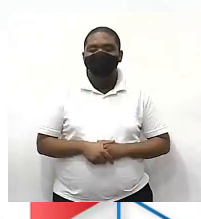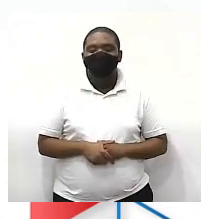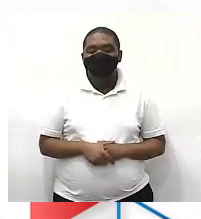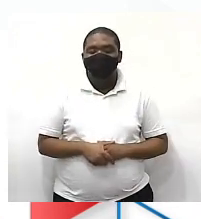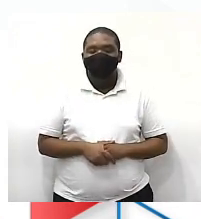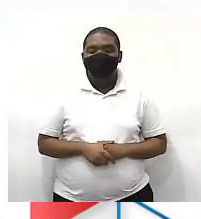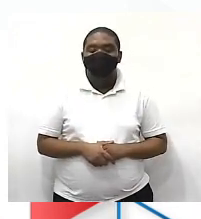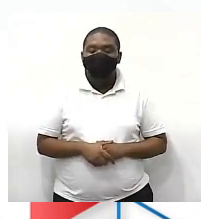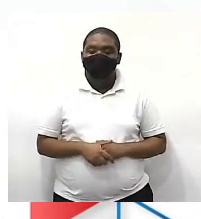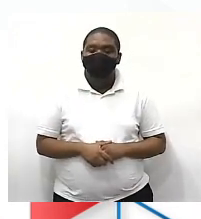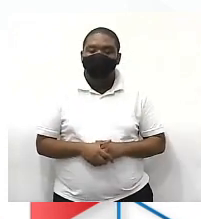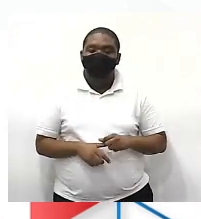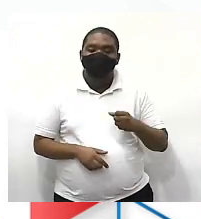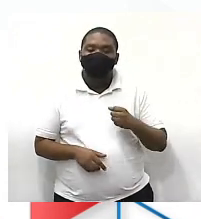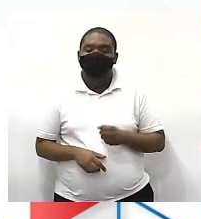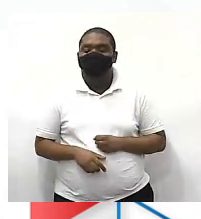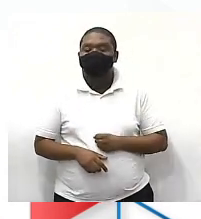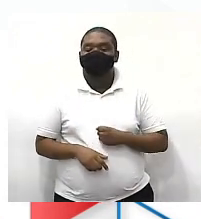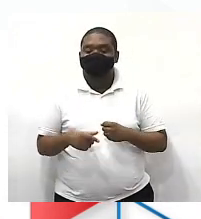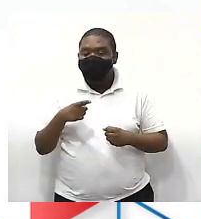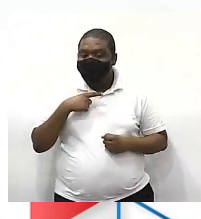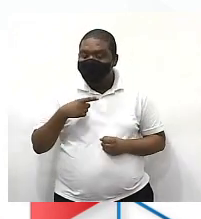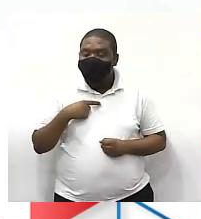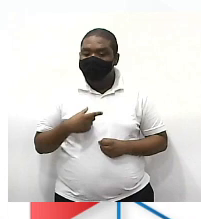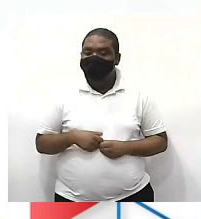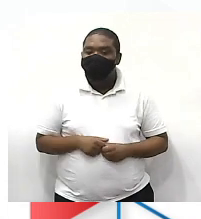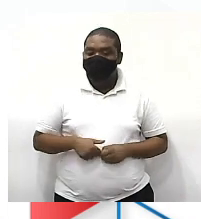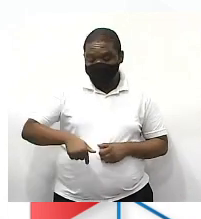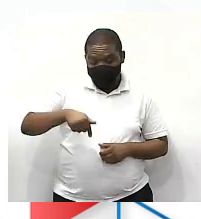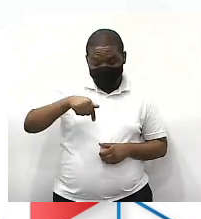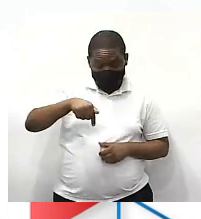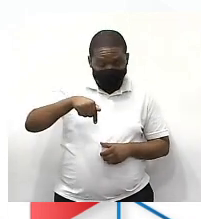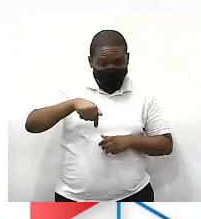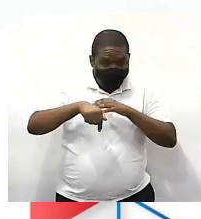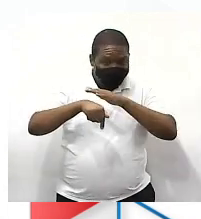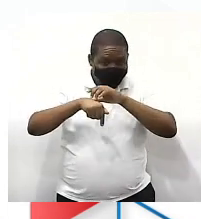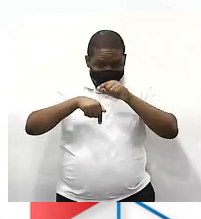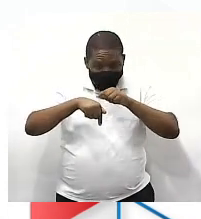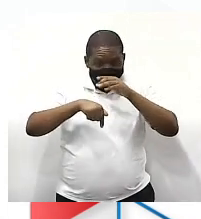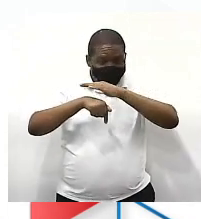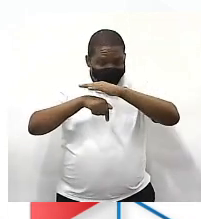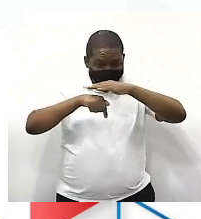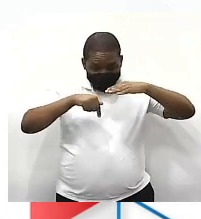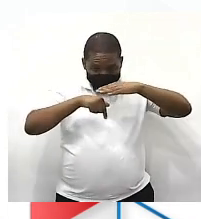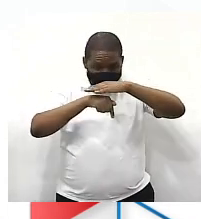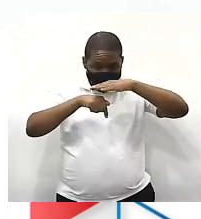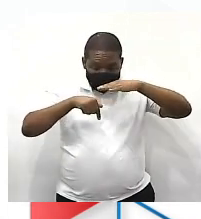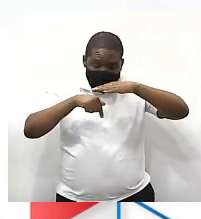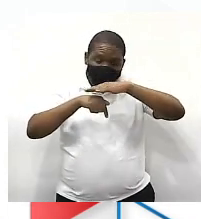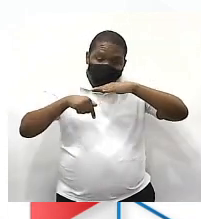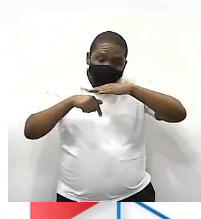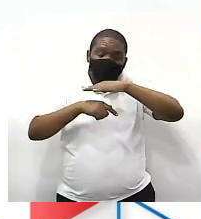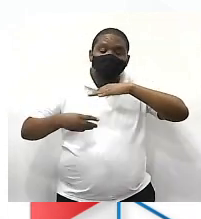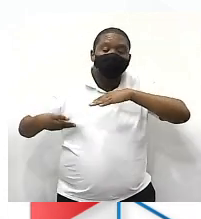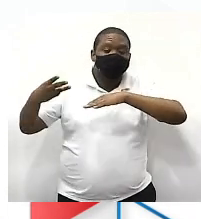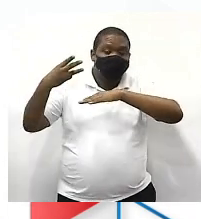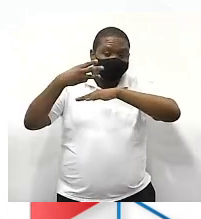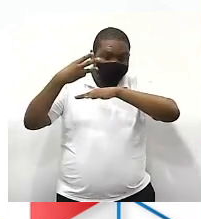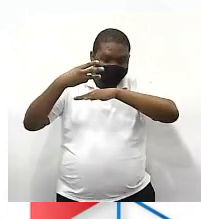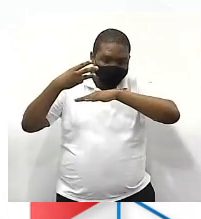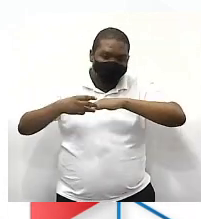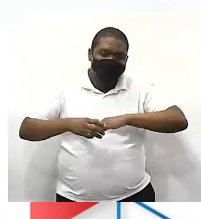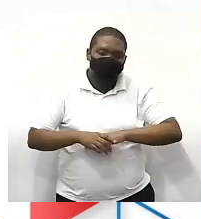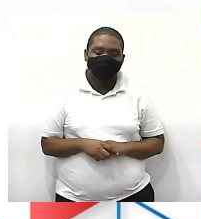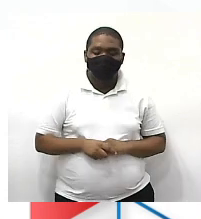meu total é 7, ele vai ficar no denominador, não esquece isso, tá bom? E se eu tenho 3, vai ficar